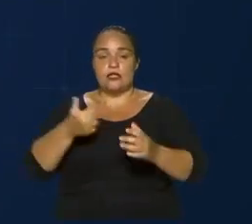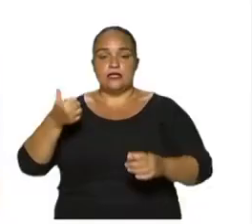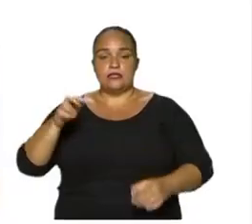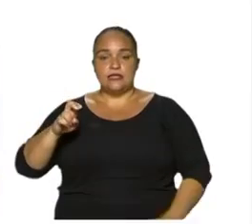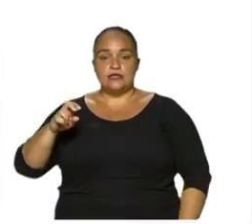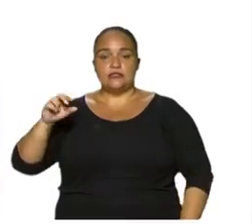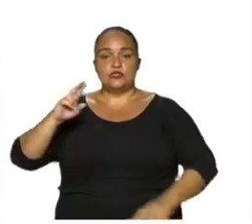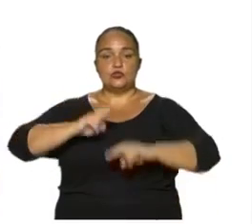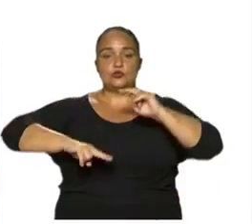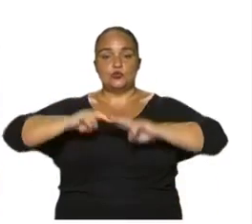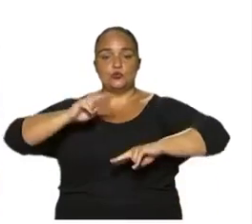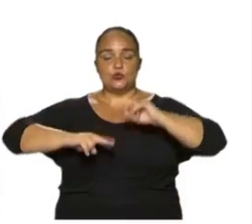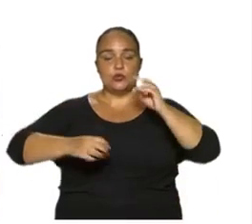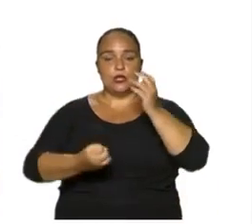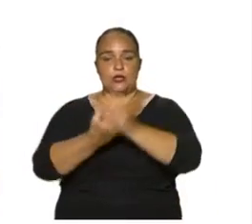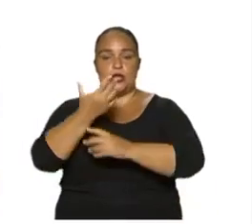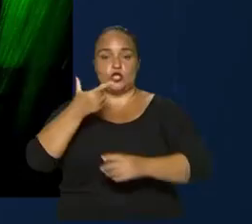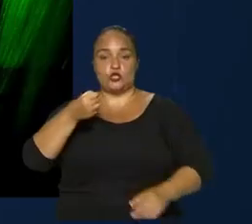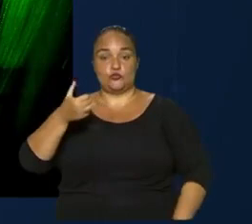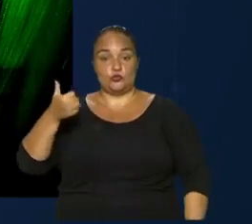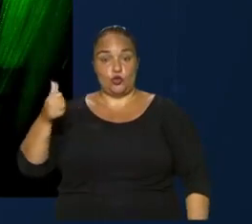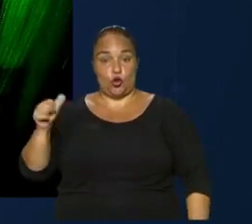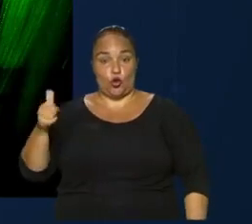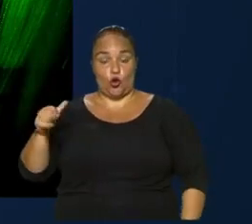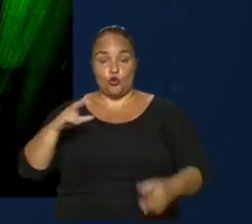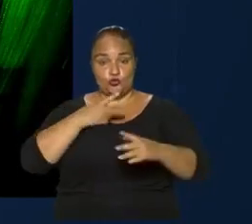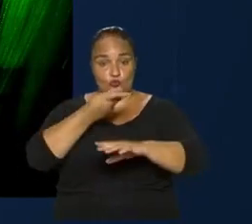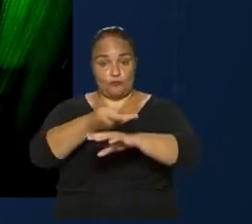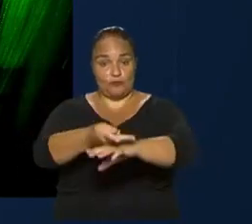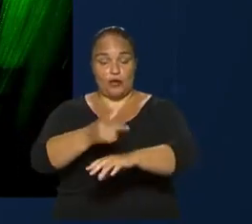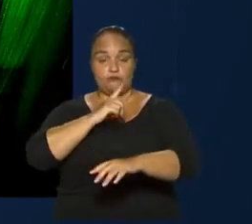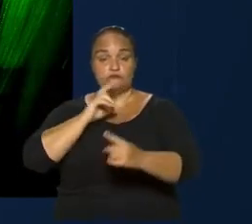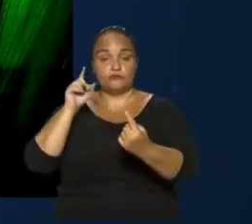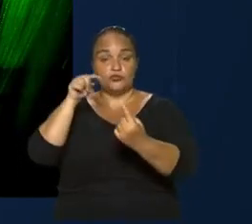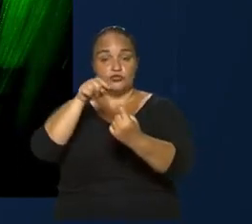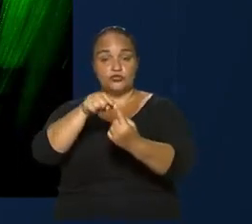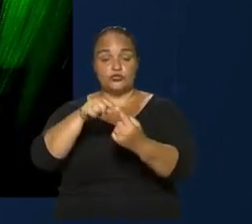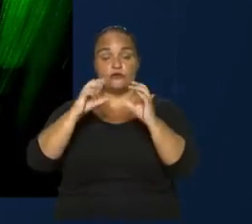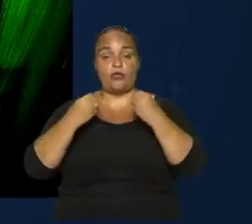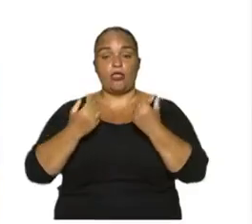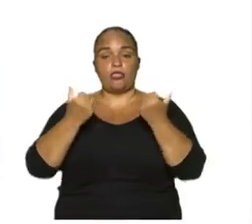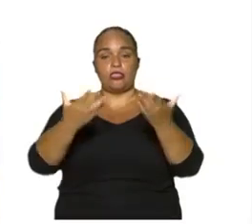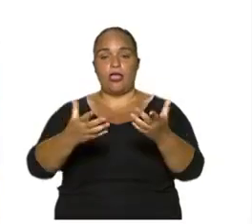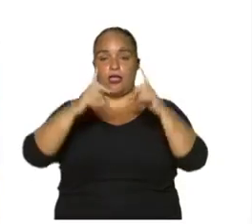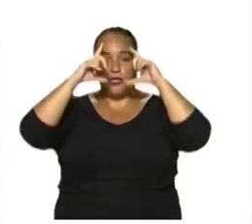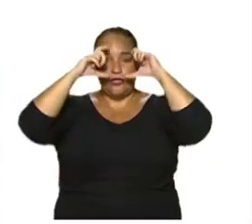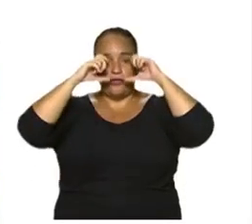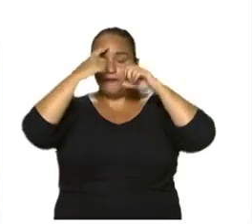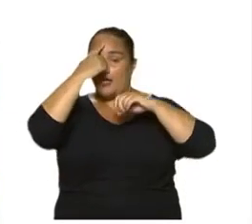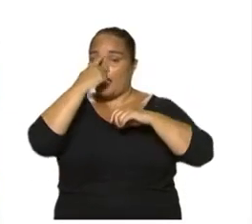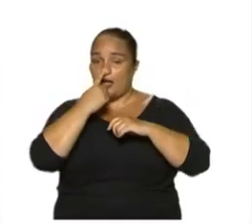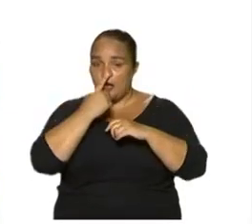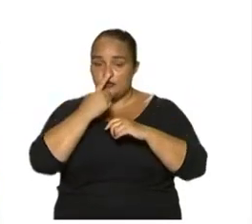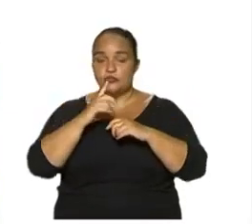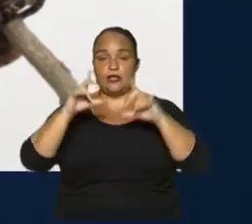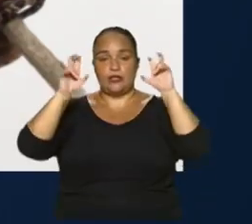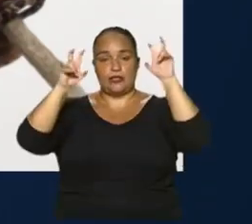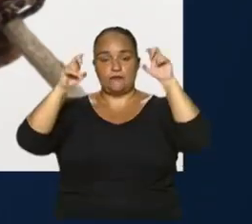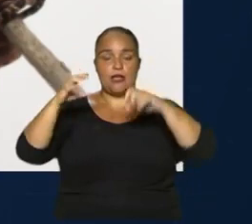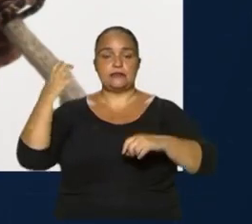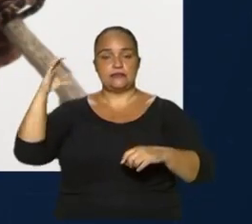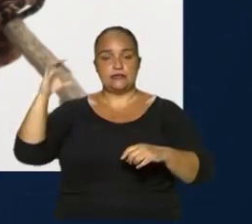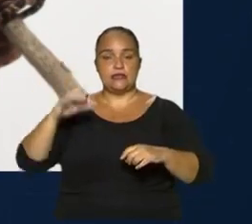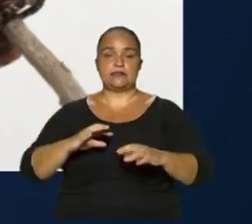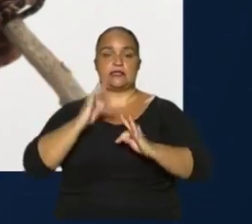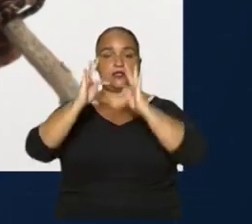junho. Criado em 2011, o prêmio tem o objetivo de fomentar a produção de imagens com a temática de ciência, tecnologia